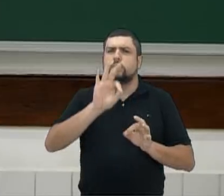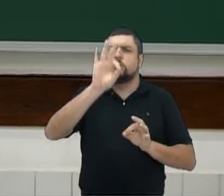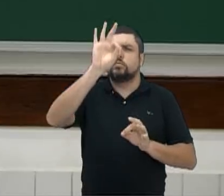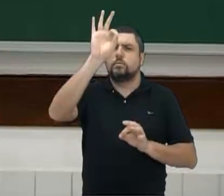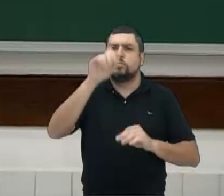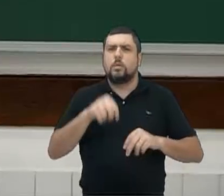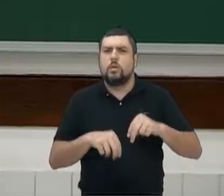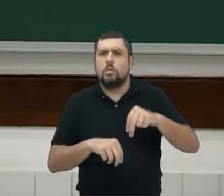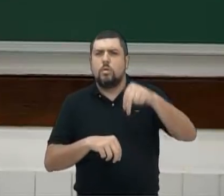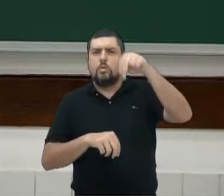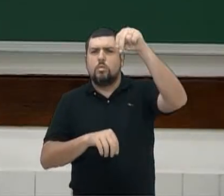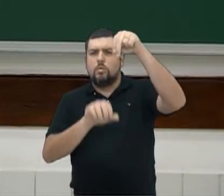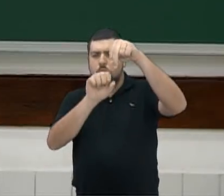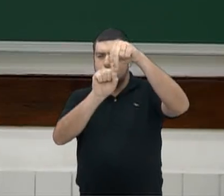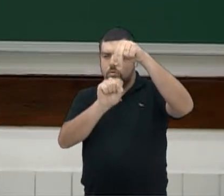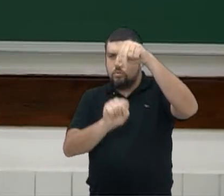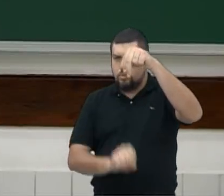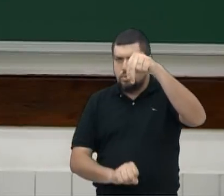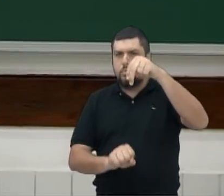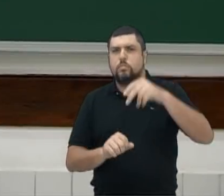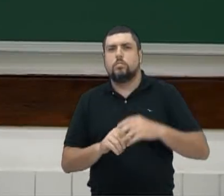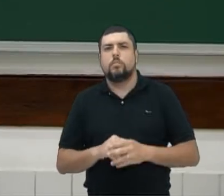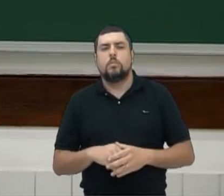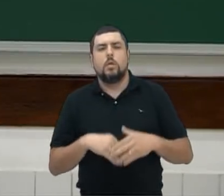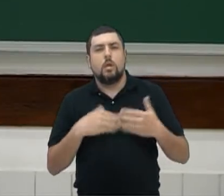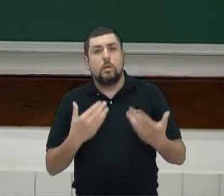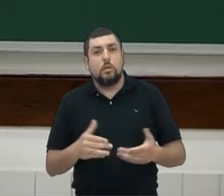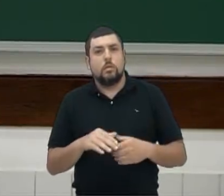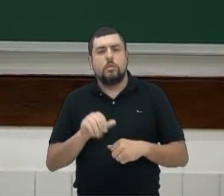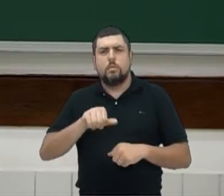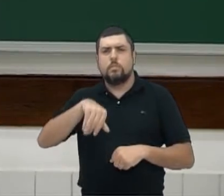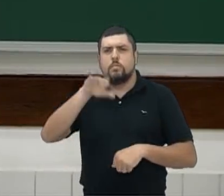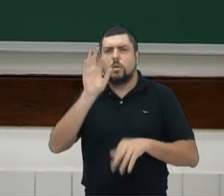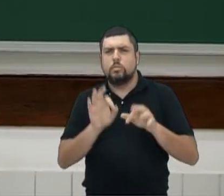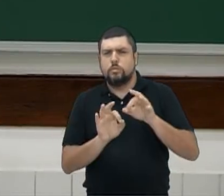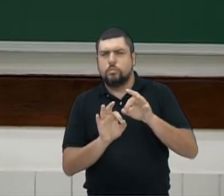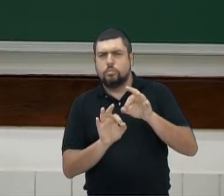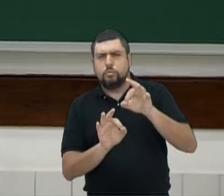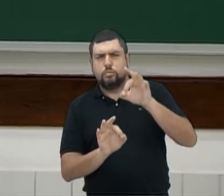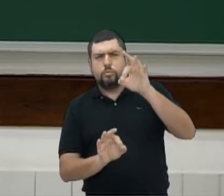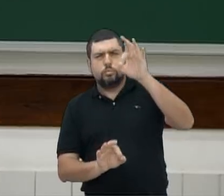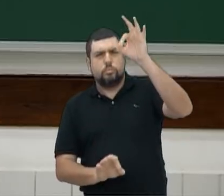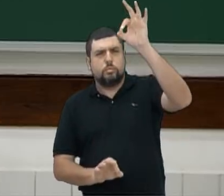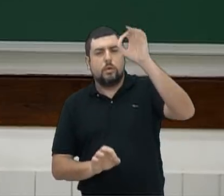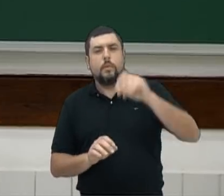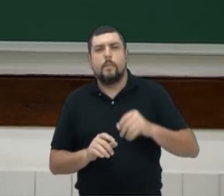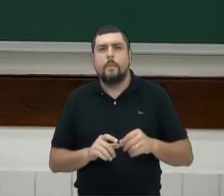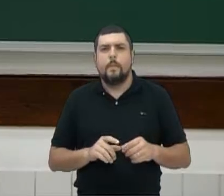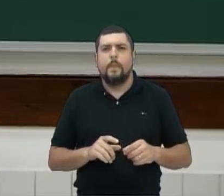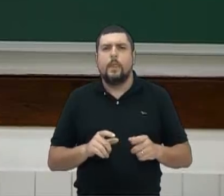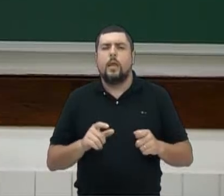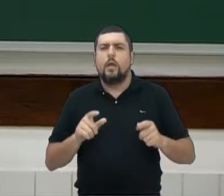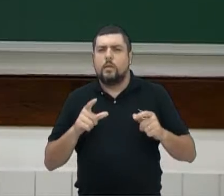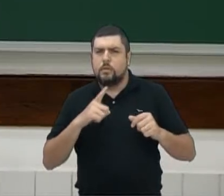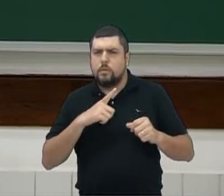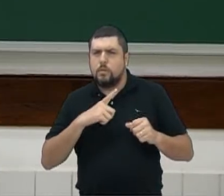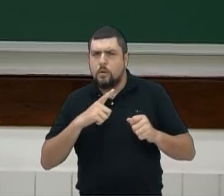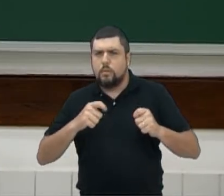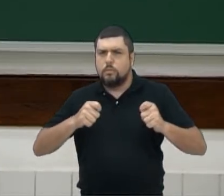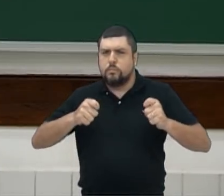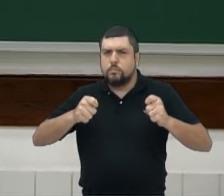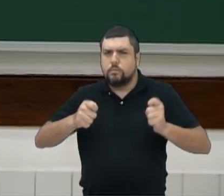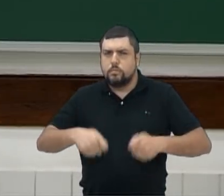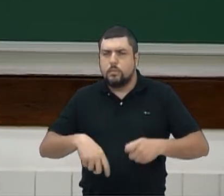dessa grande dimensão no sentido norte e sul fará com que seja possível de perceber uma infinidade